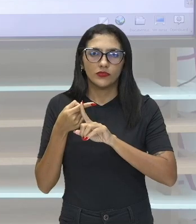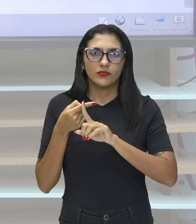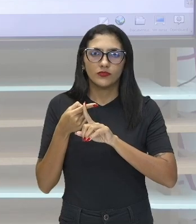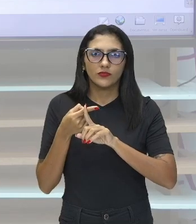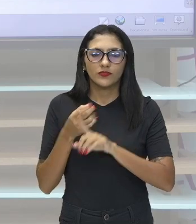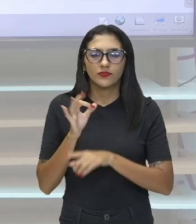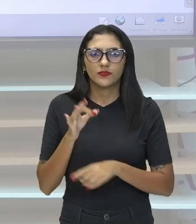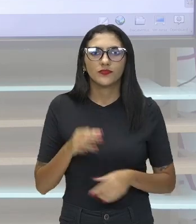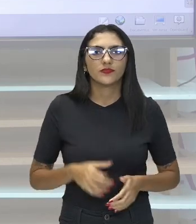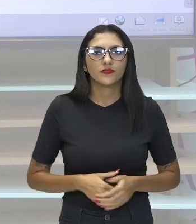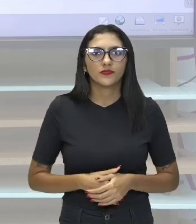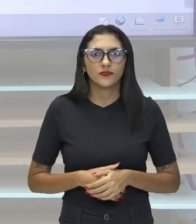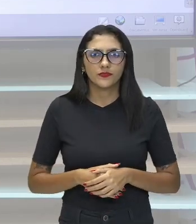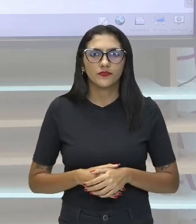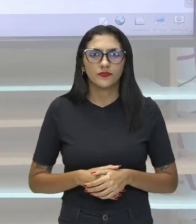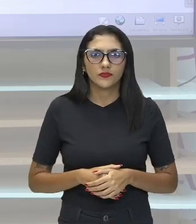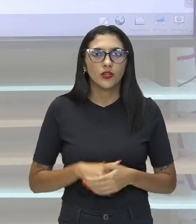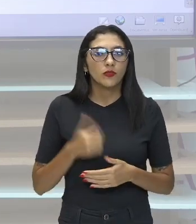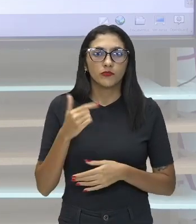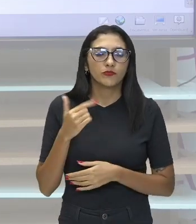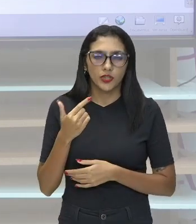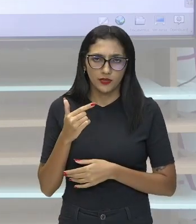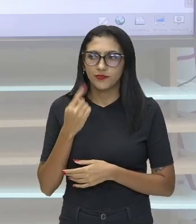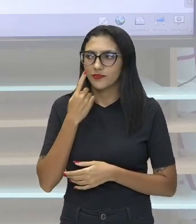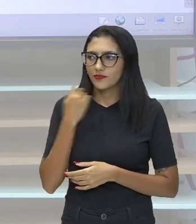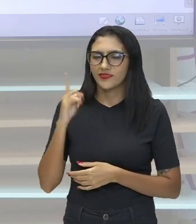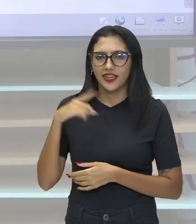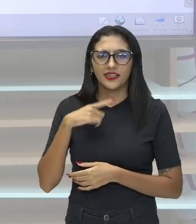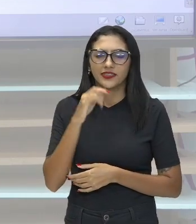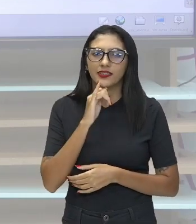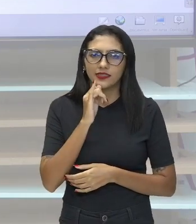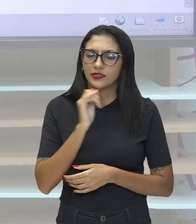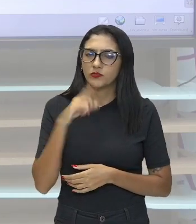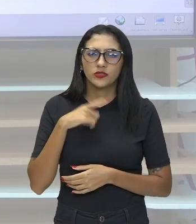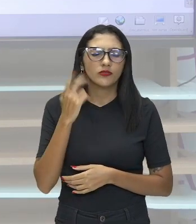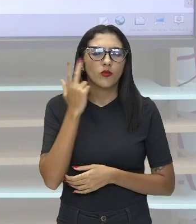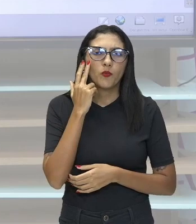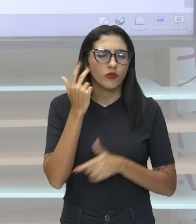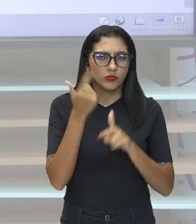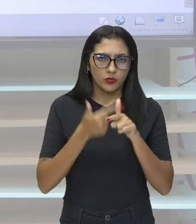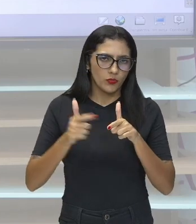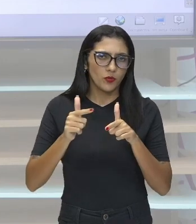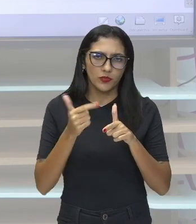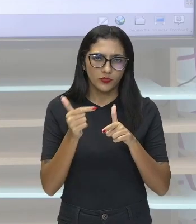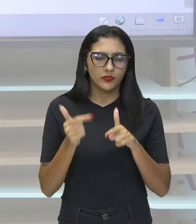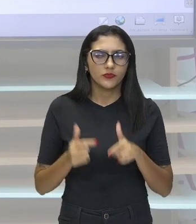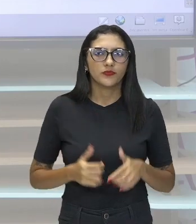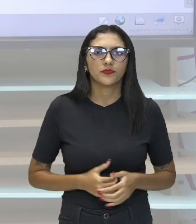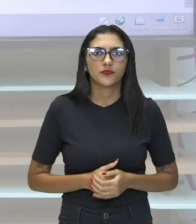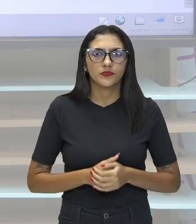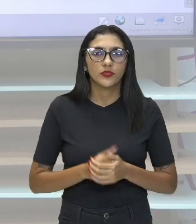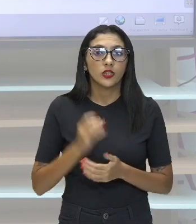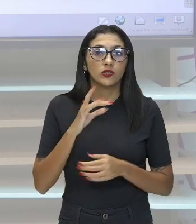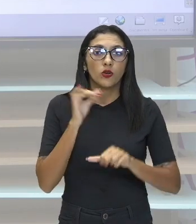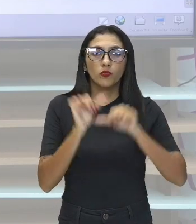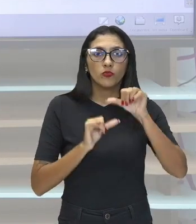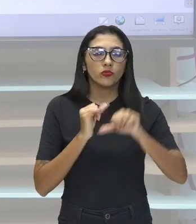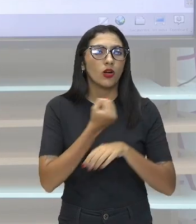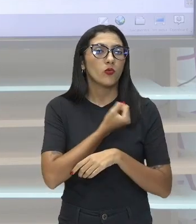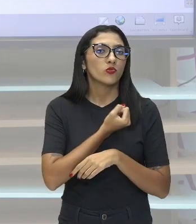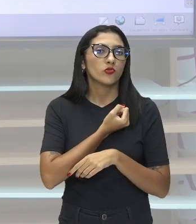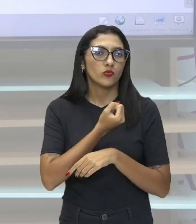bom? Não é o caso aqui, o 35 foi um valor positivo, não teve problema, tá? Foi só substituir os